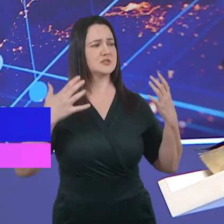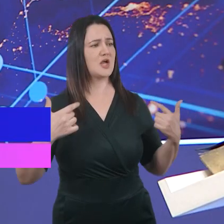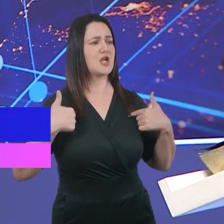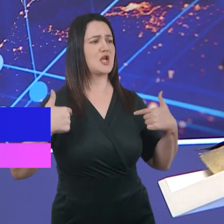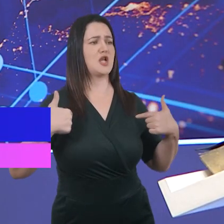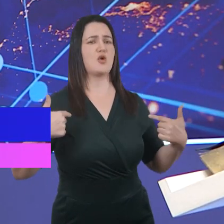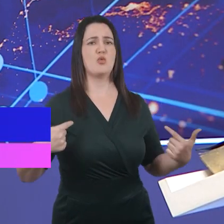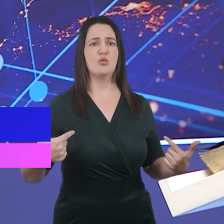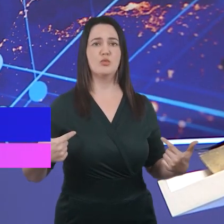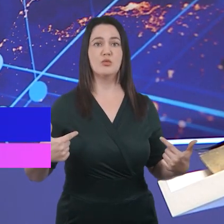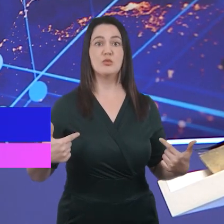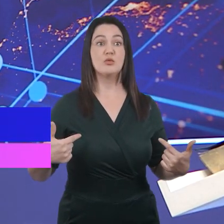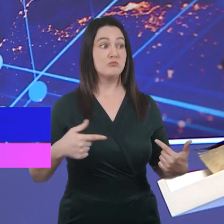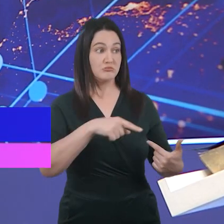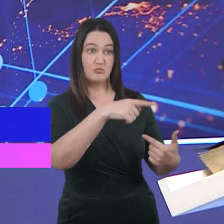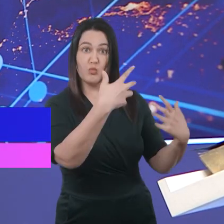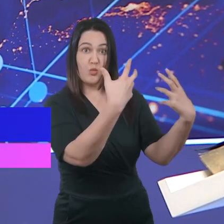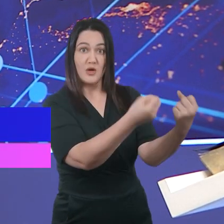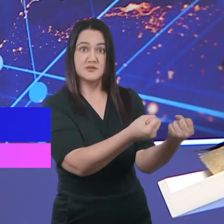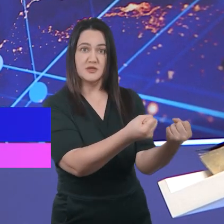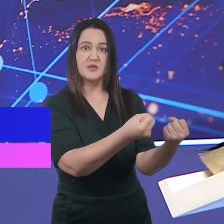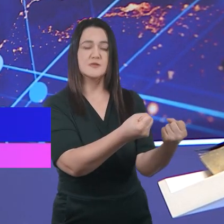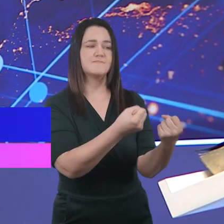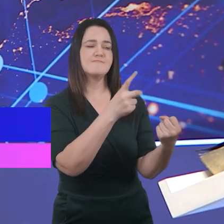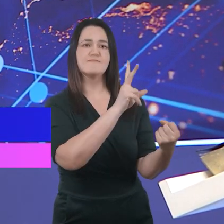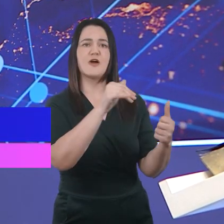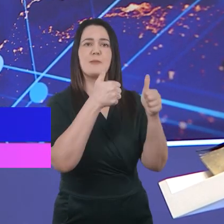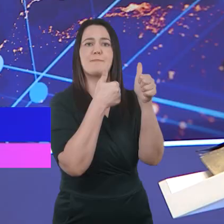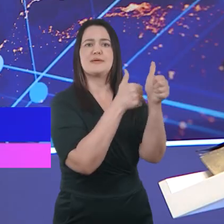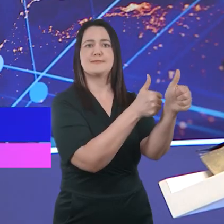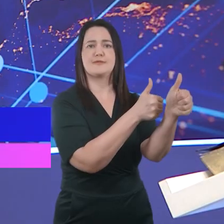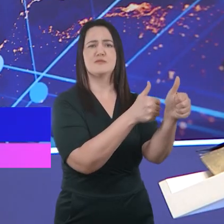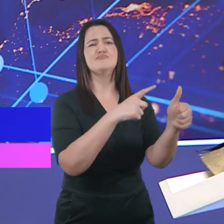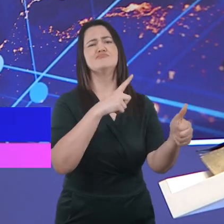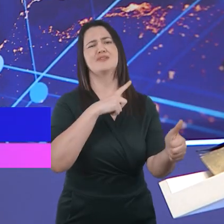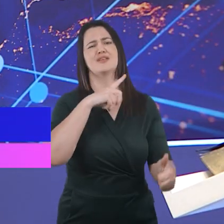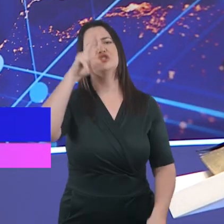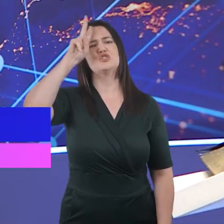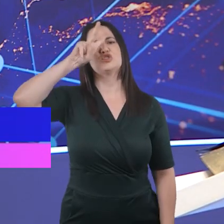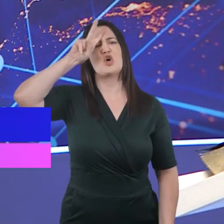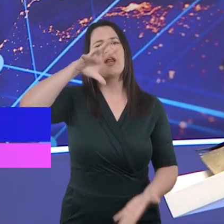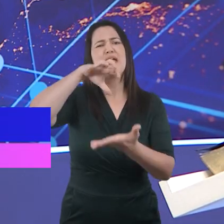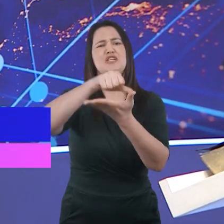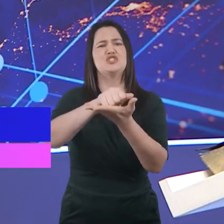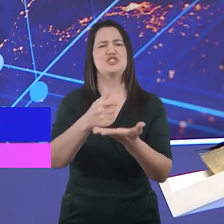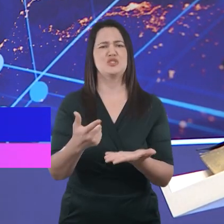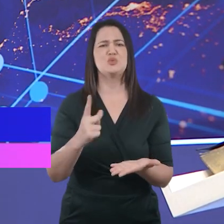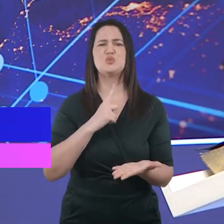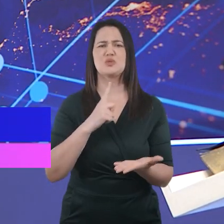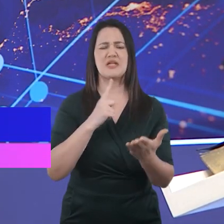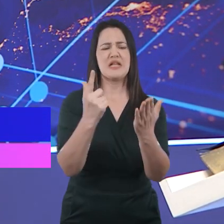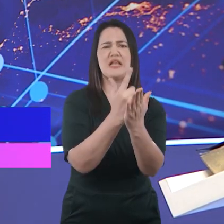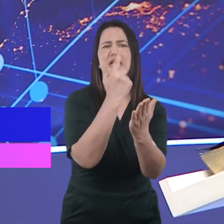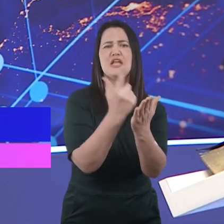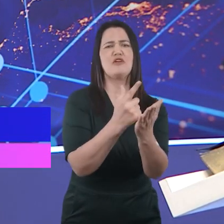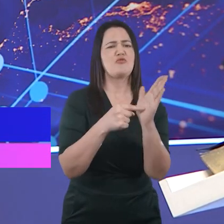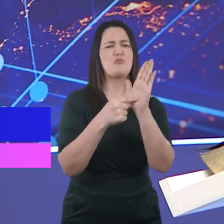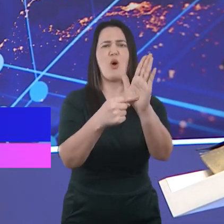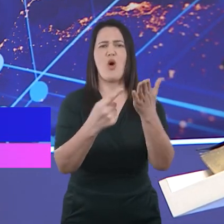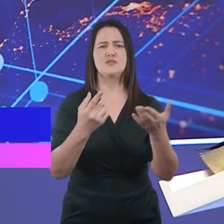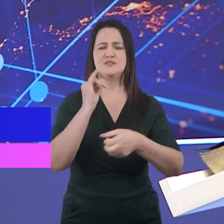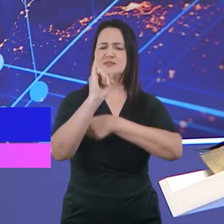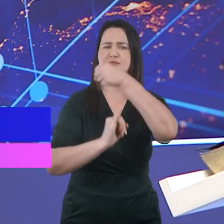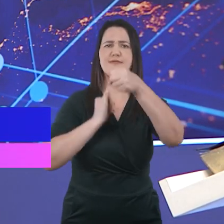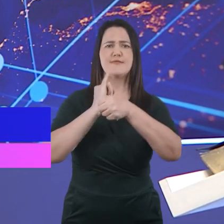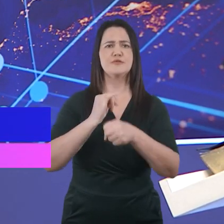Estado e da igreja, foi algo extremamente cruel. A história registra isso. Os livros registram.